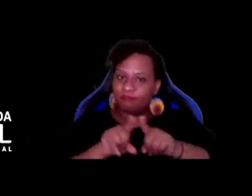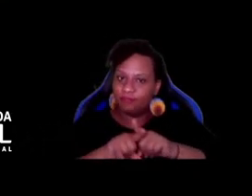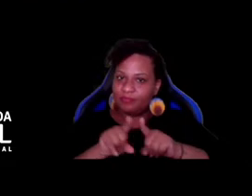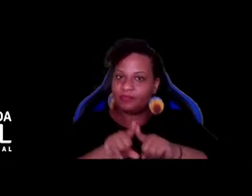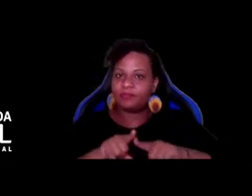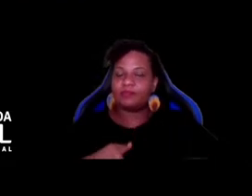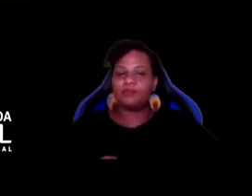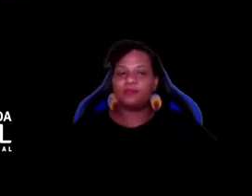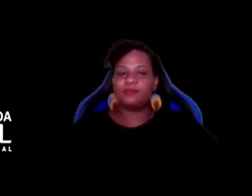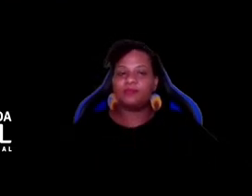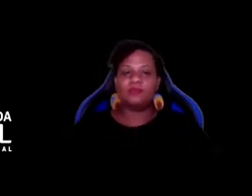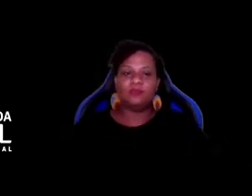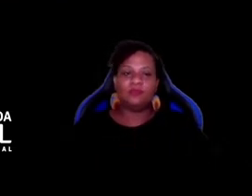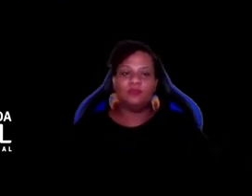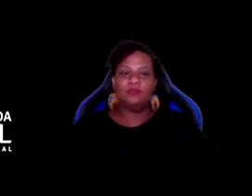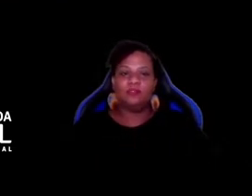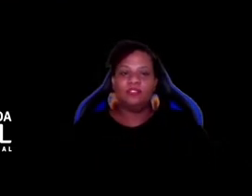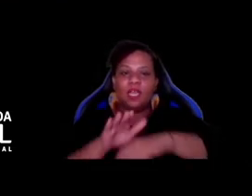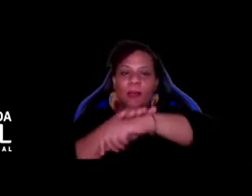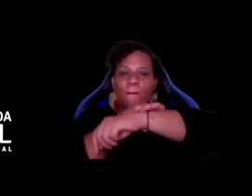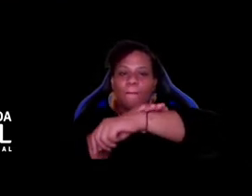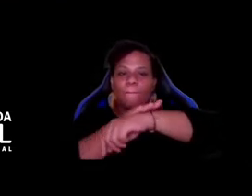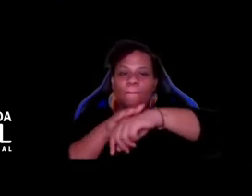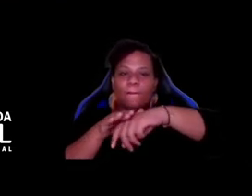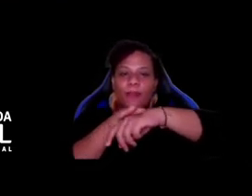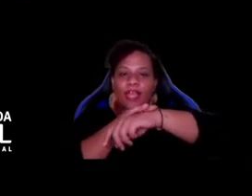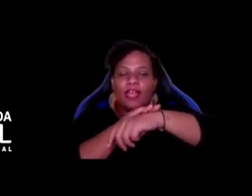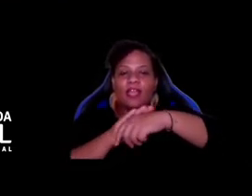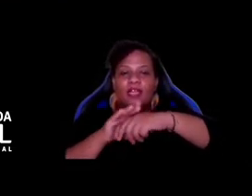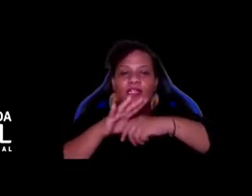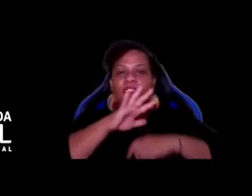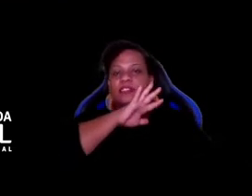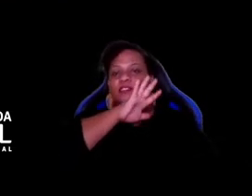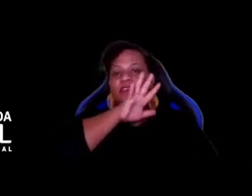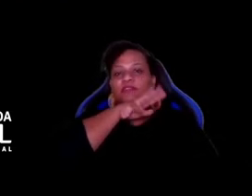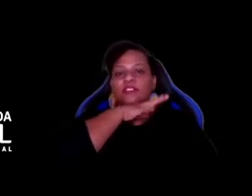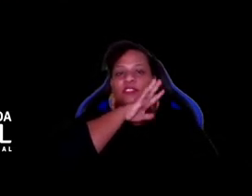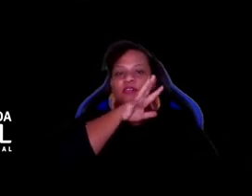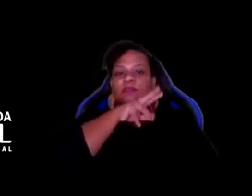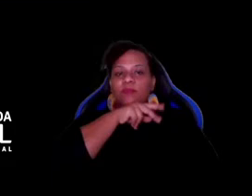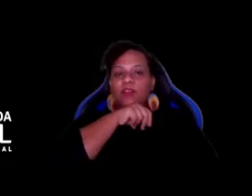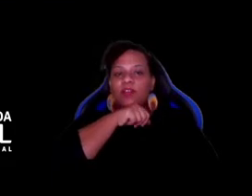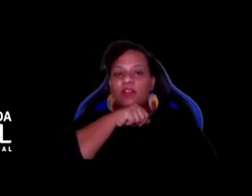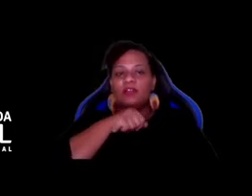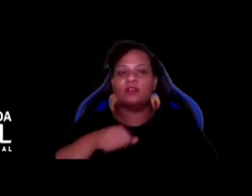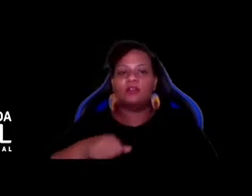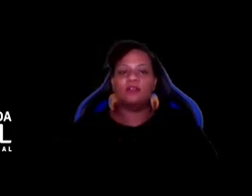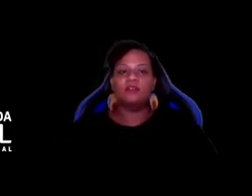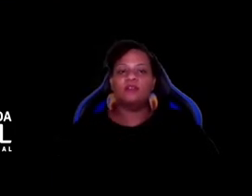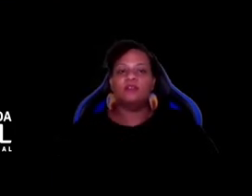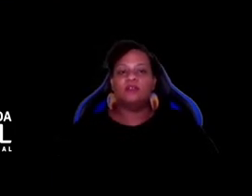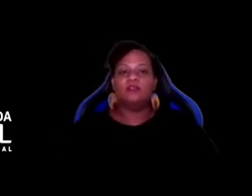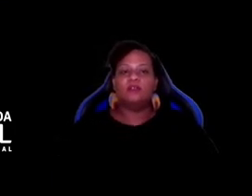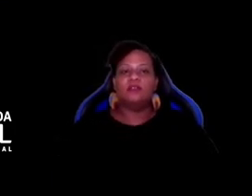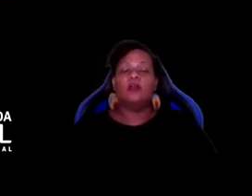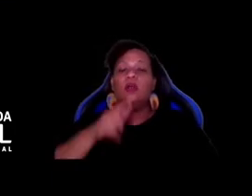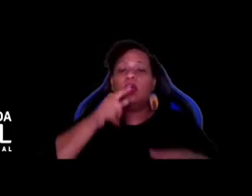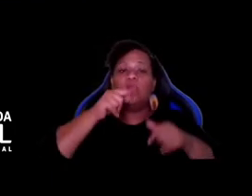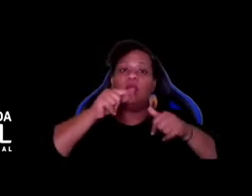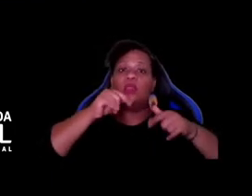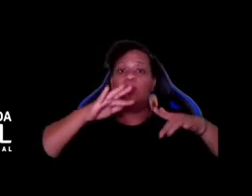a pele de animais, né, que ficavam flutuando nos